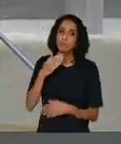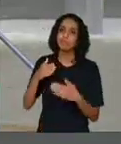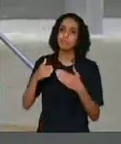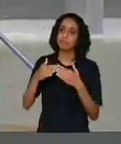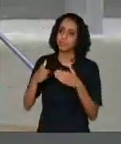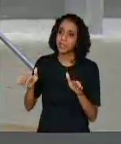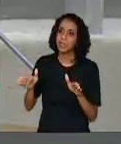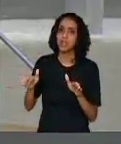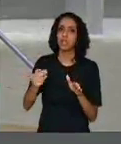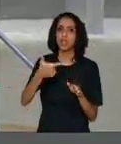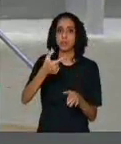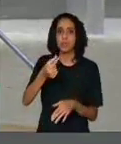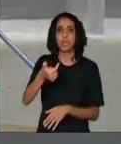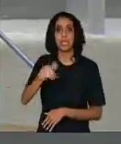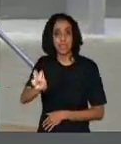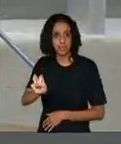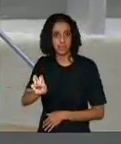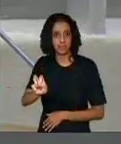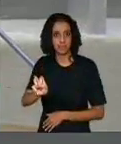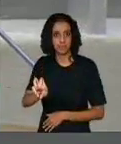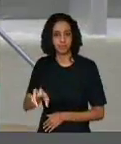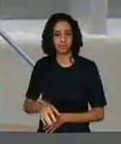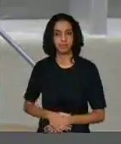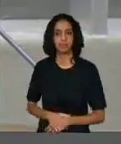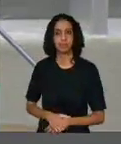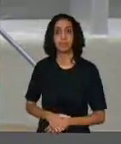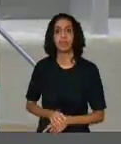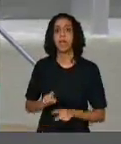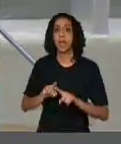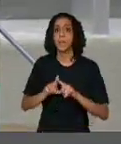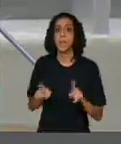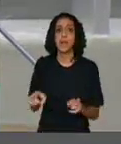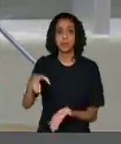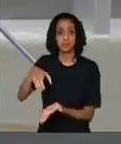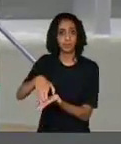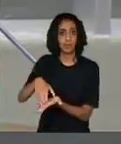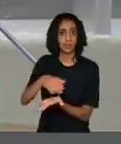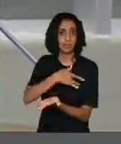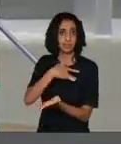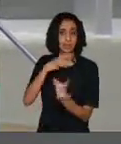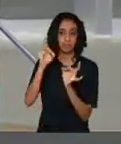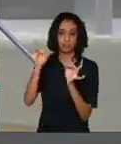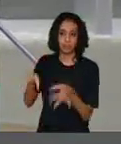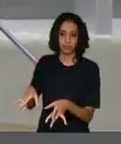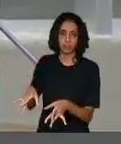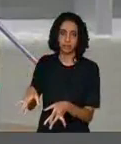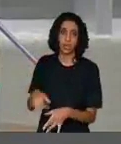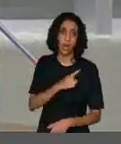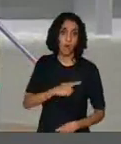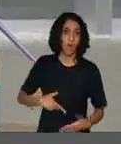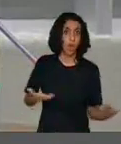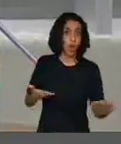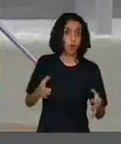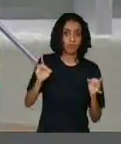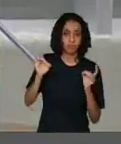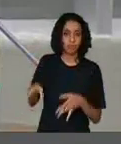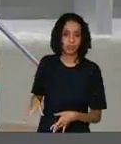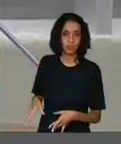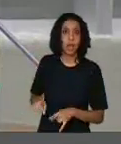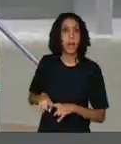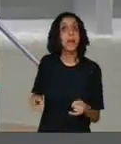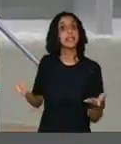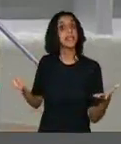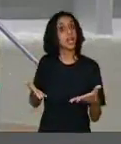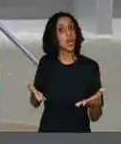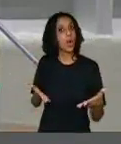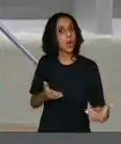aberta em 2015. Foi abandonada pelo atual governo, que a entrega agora, perto